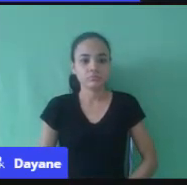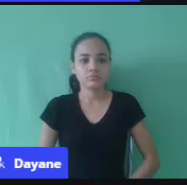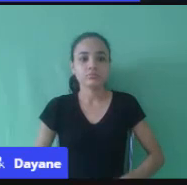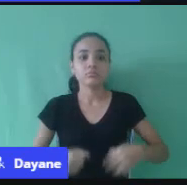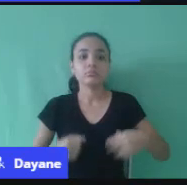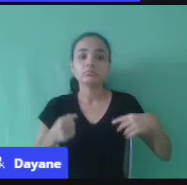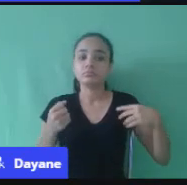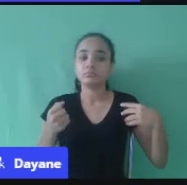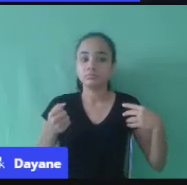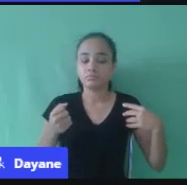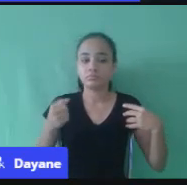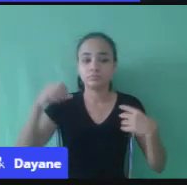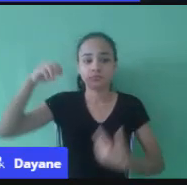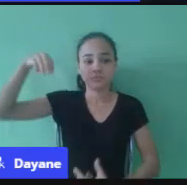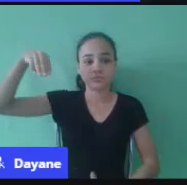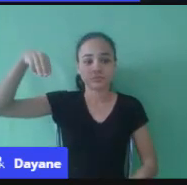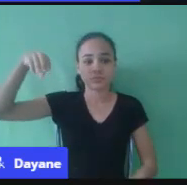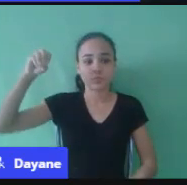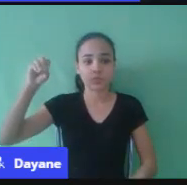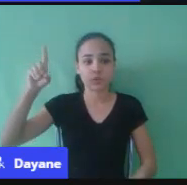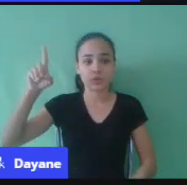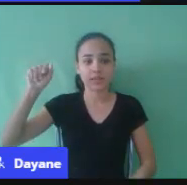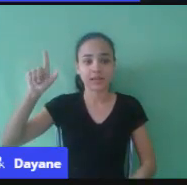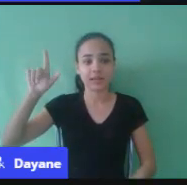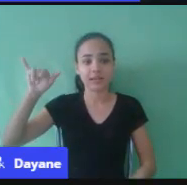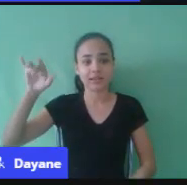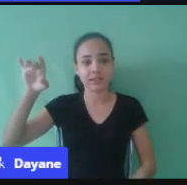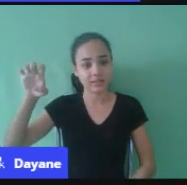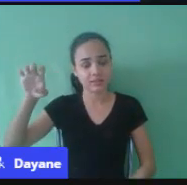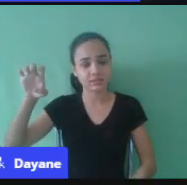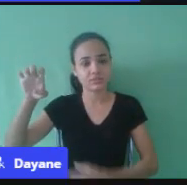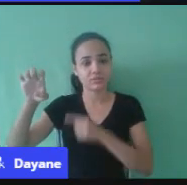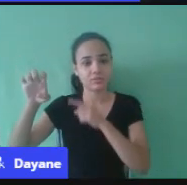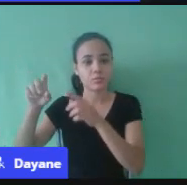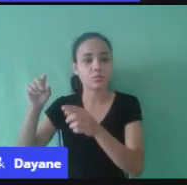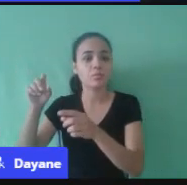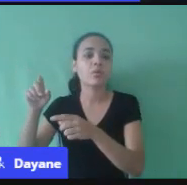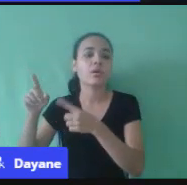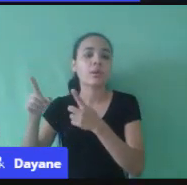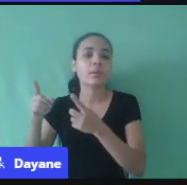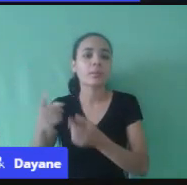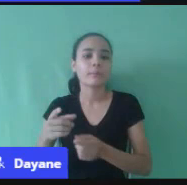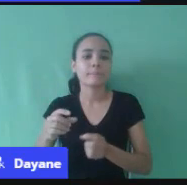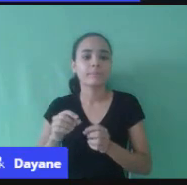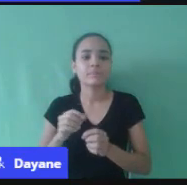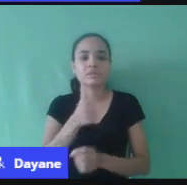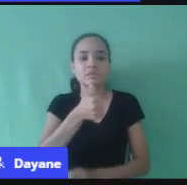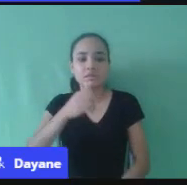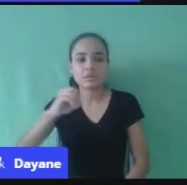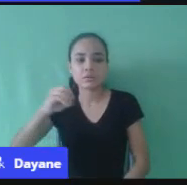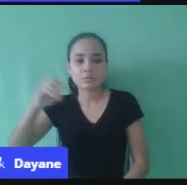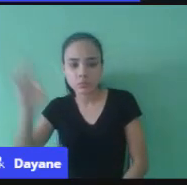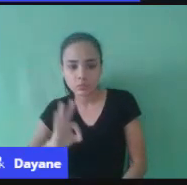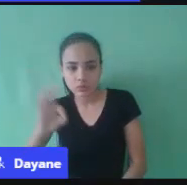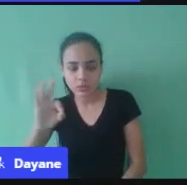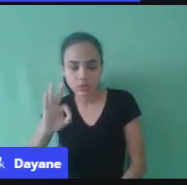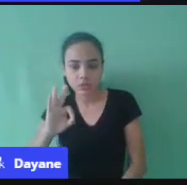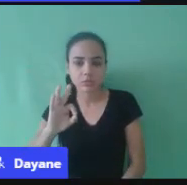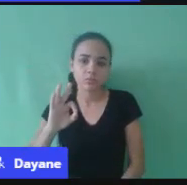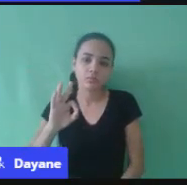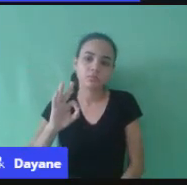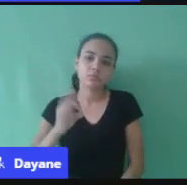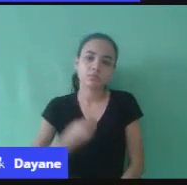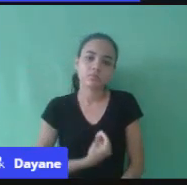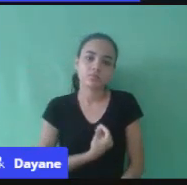modalidade 100% presencial. Então, o híbrido é um momento de transição para